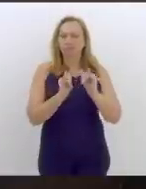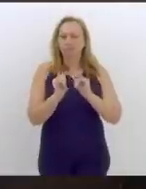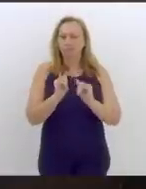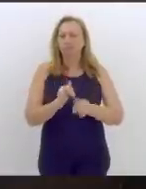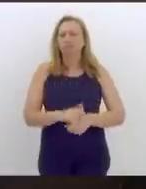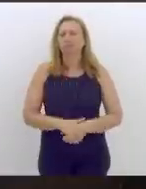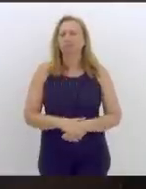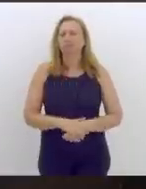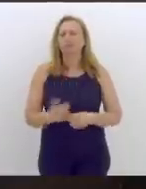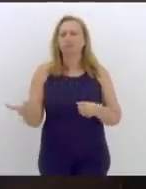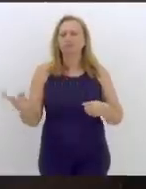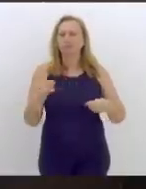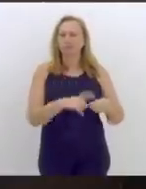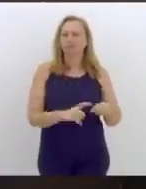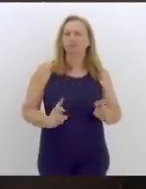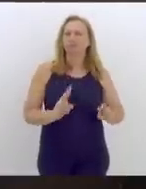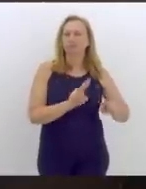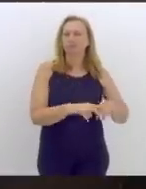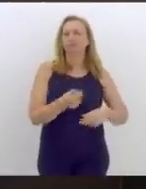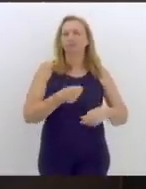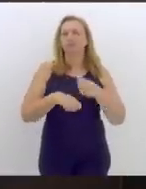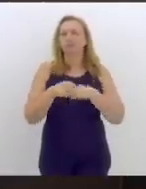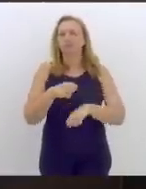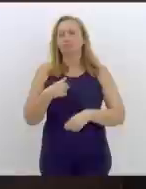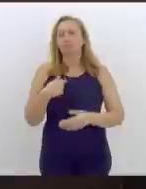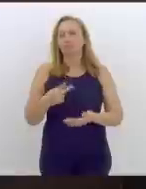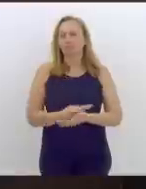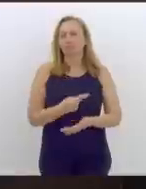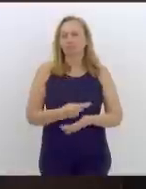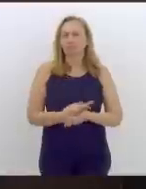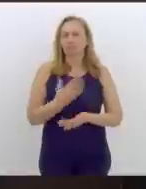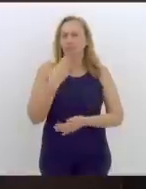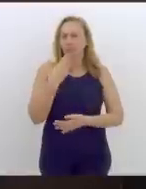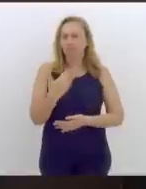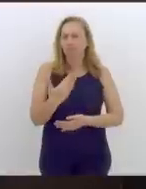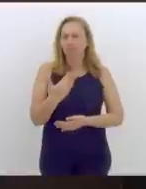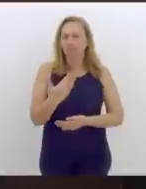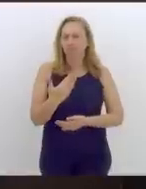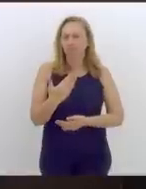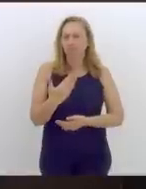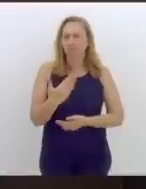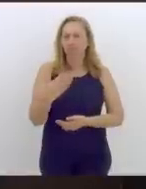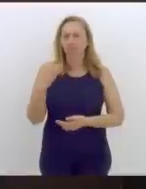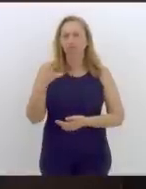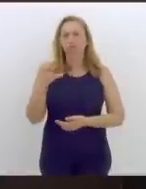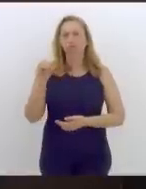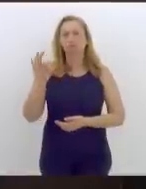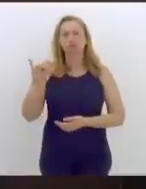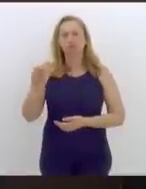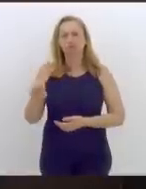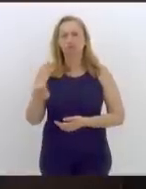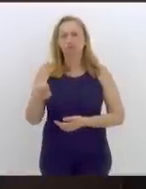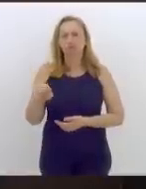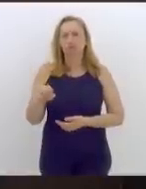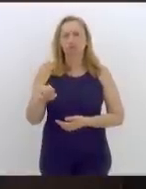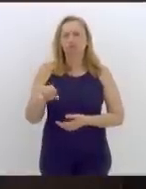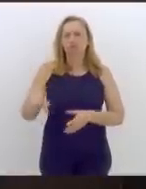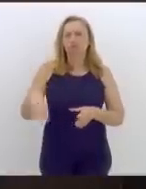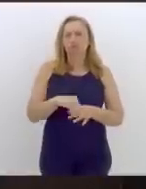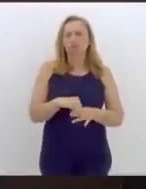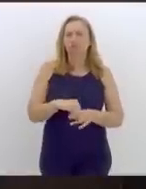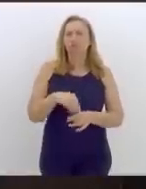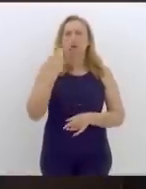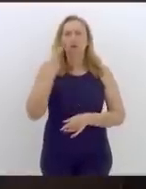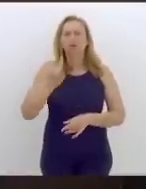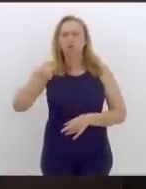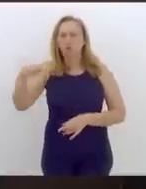a volta da prisão administrativa se eu tiver errado foi uma solicitação do comando né Para que fosse implementado eu acho que